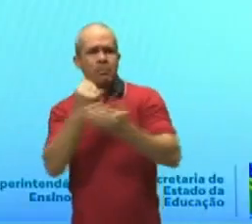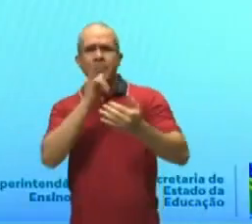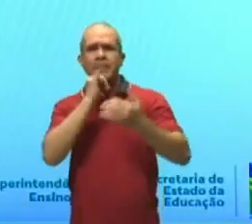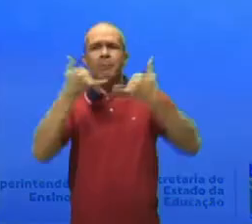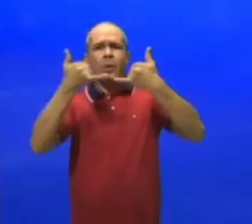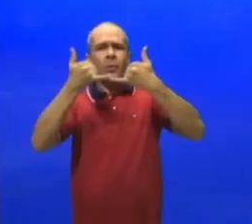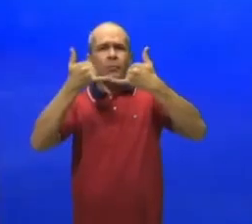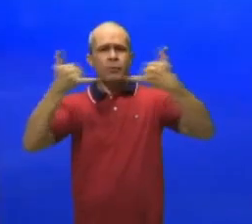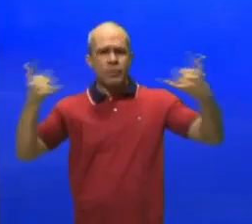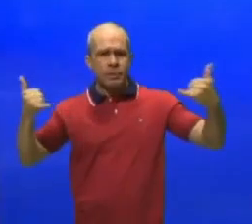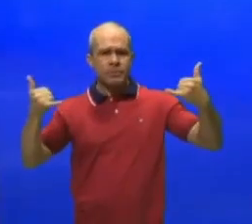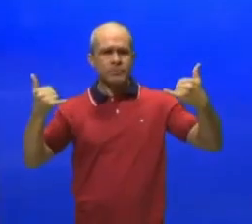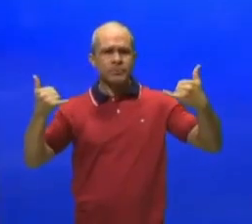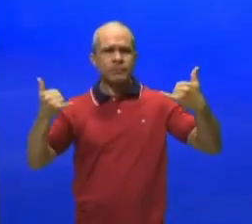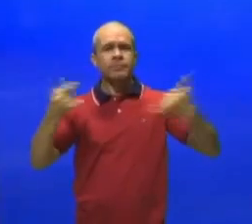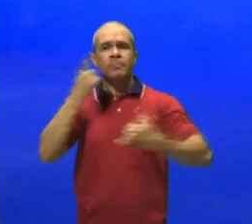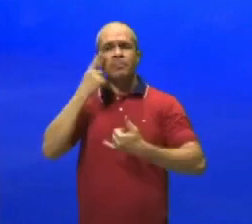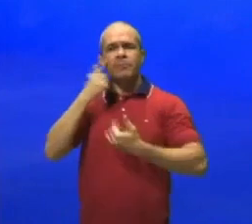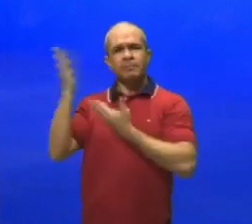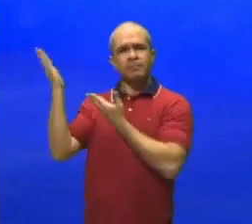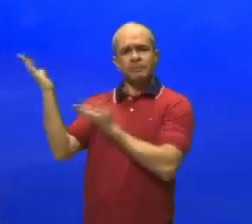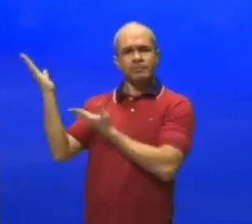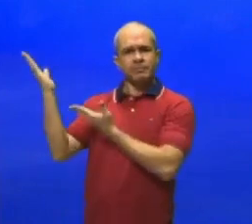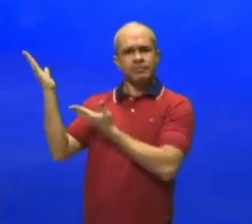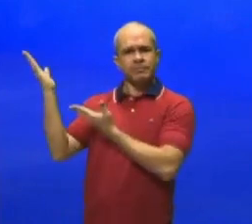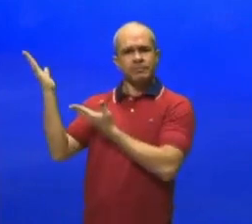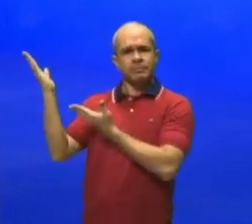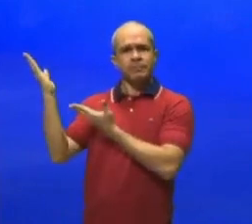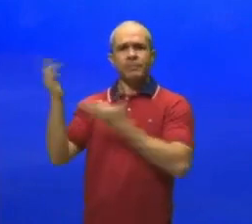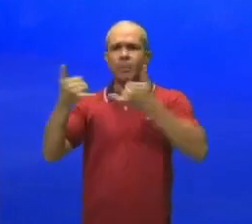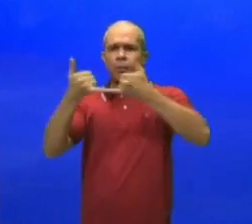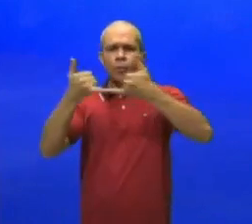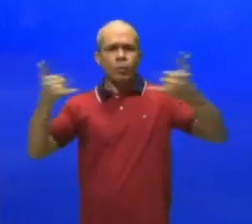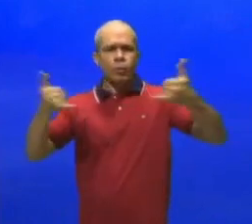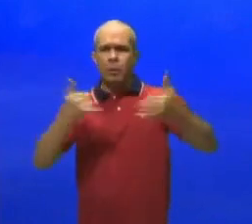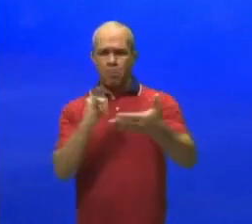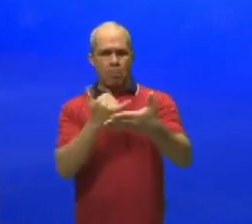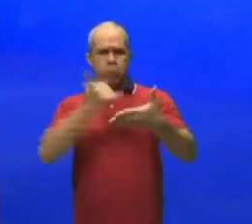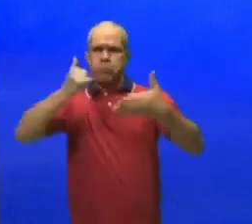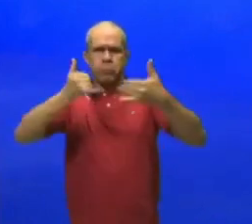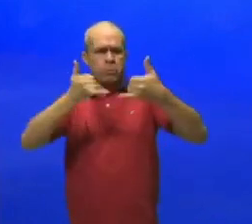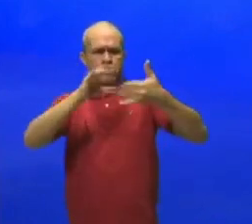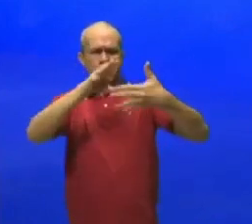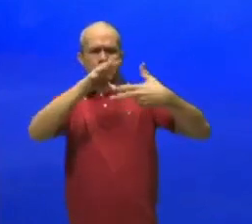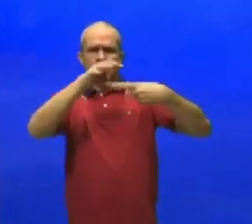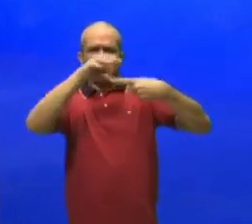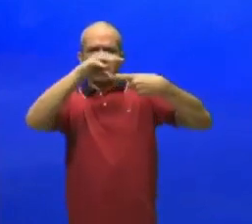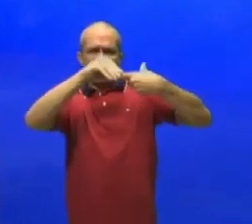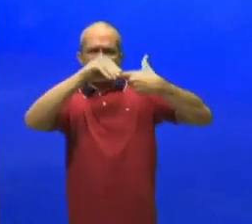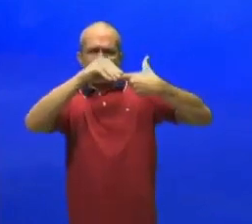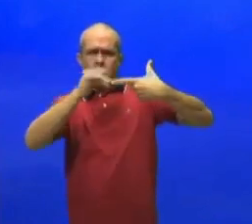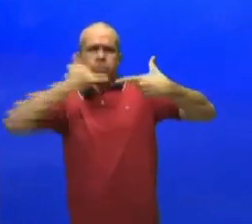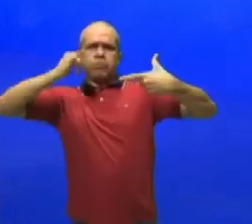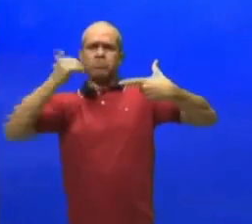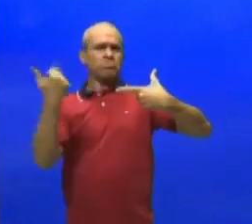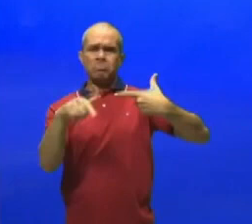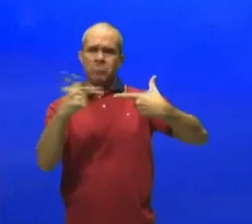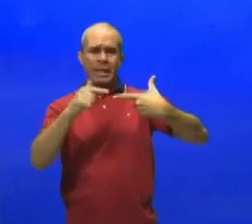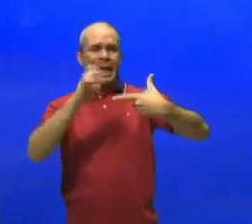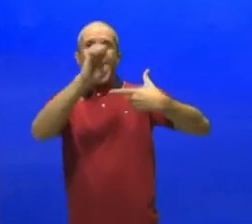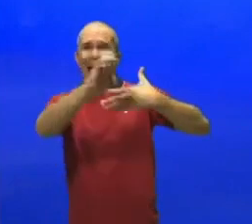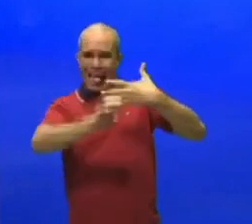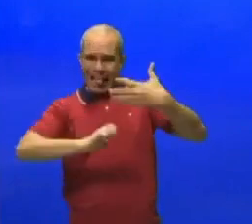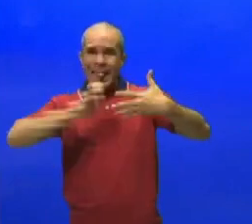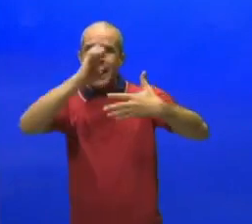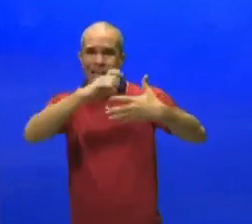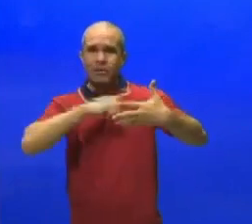aqui, olha, esse fio elétrico, ele não vai dar choque elétrico, porque ele tem uma movimentação de elétrons aqui dentro, mas ele